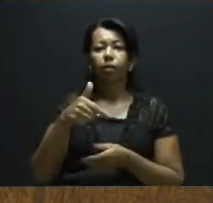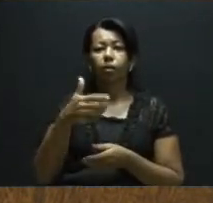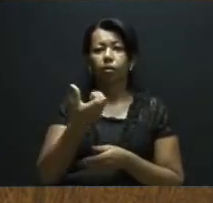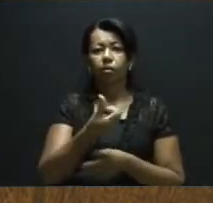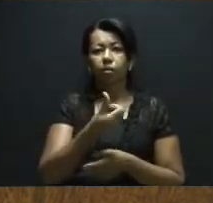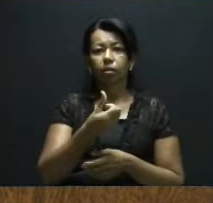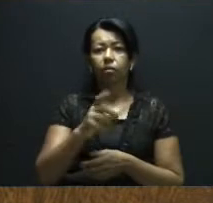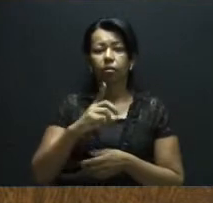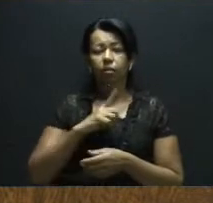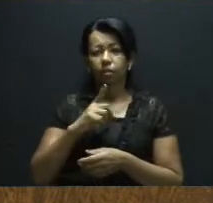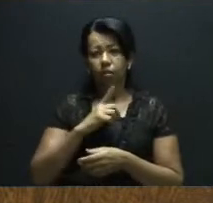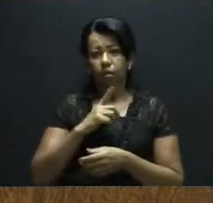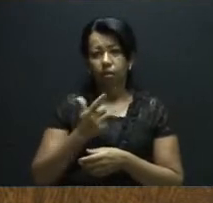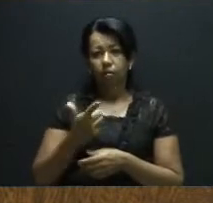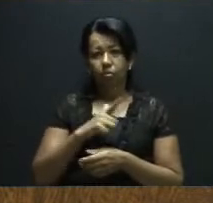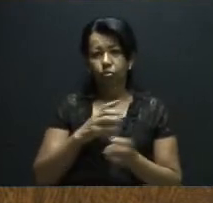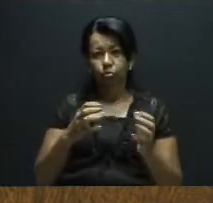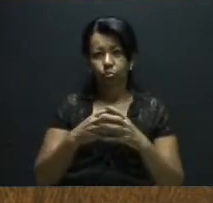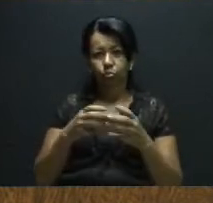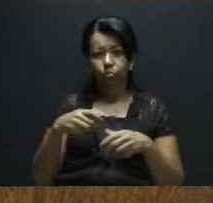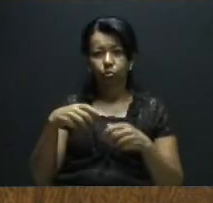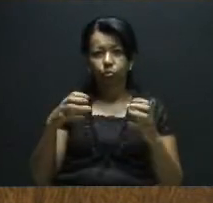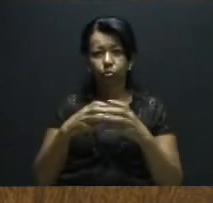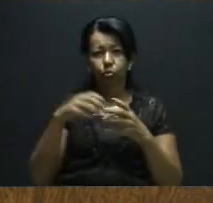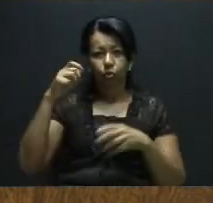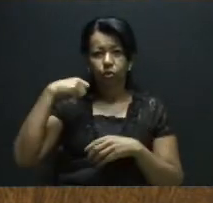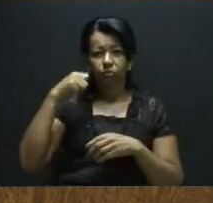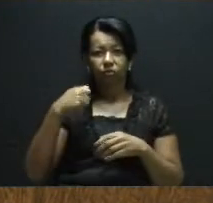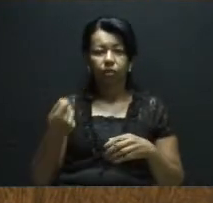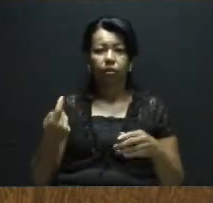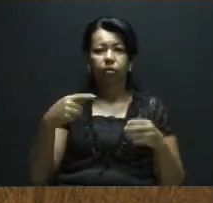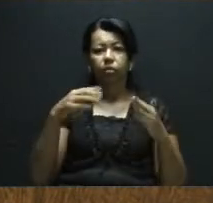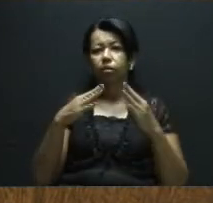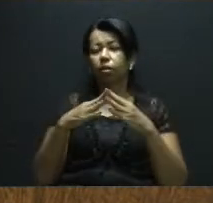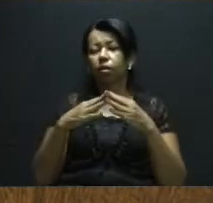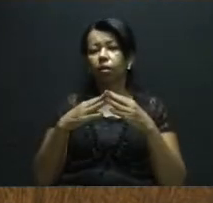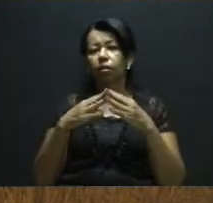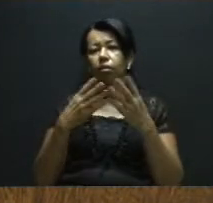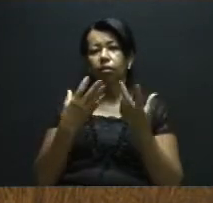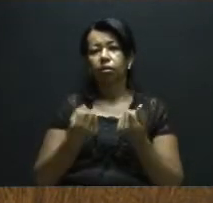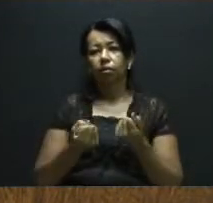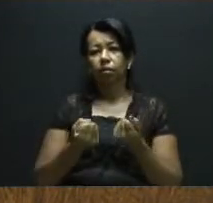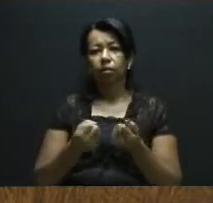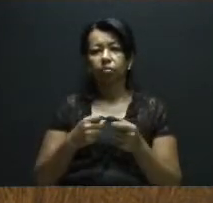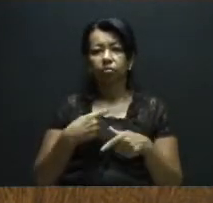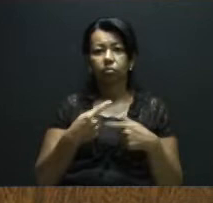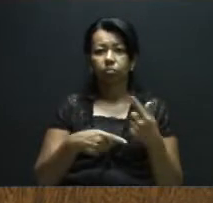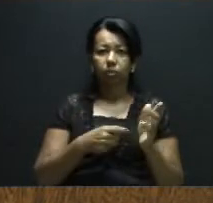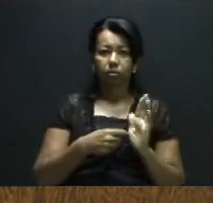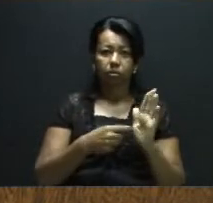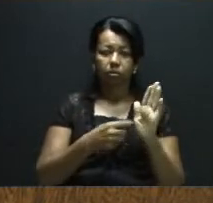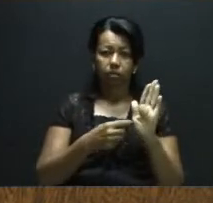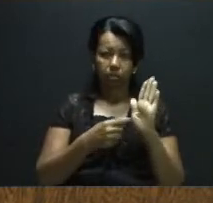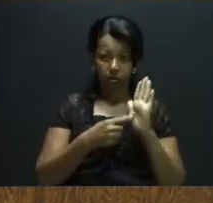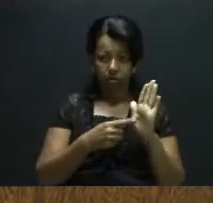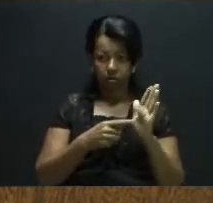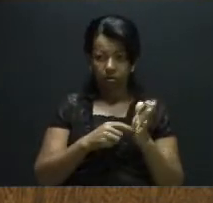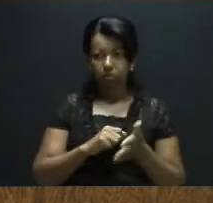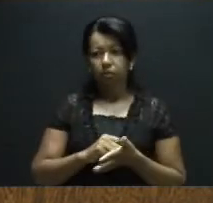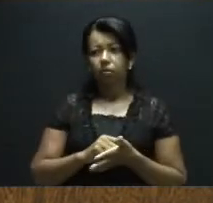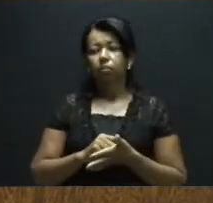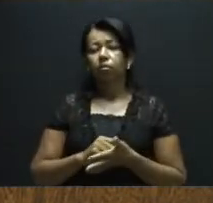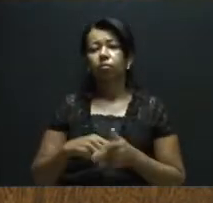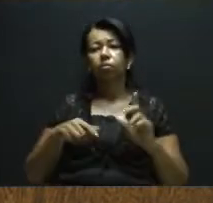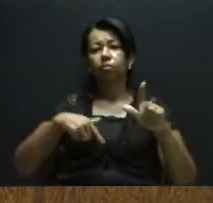encontra se no parecer da douta assessoria jurídica da casa que acatamos ea seguir transcrevemos a